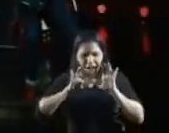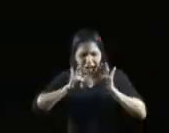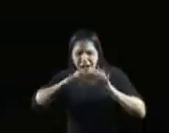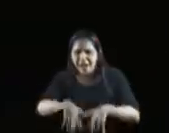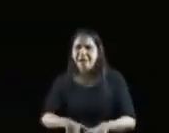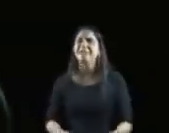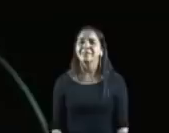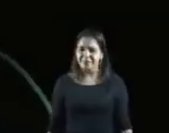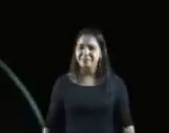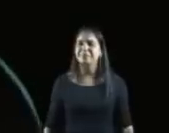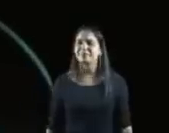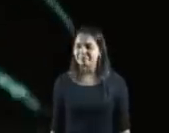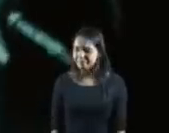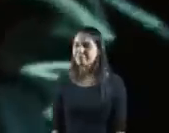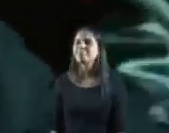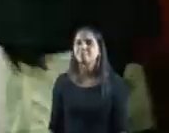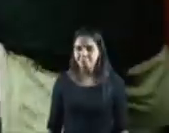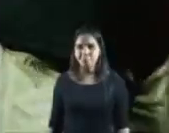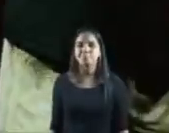vomitar.